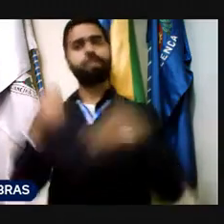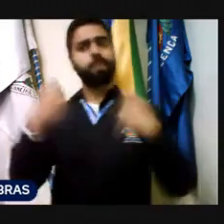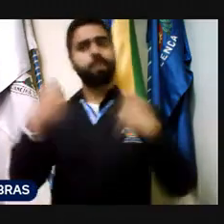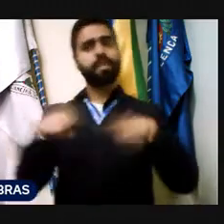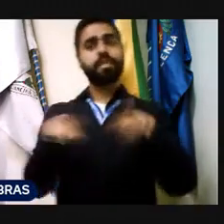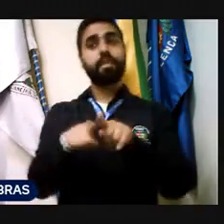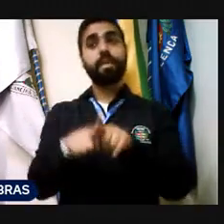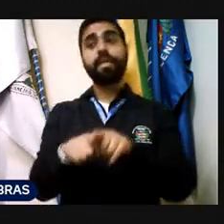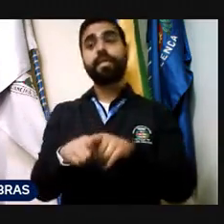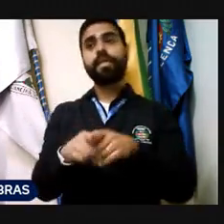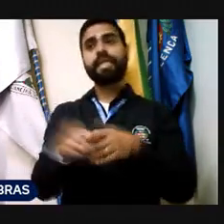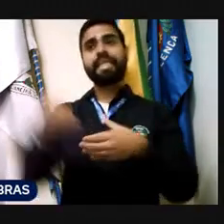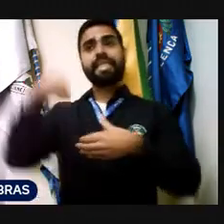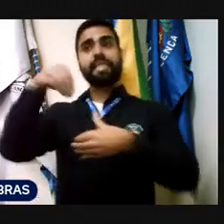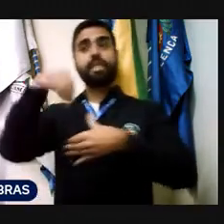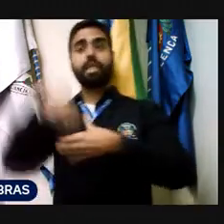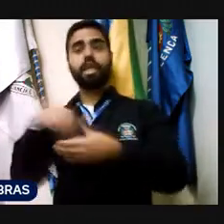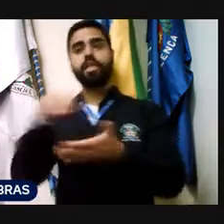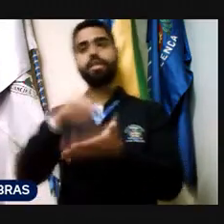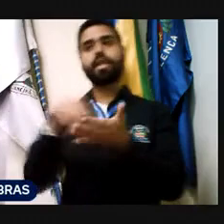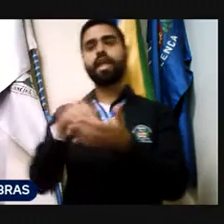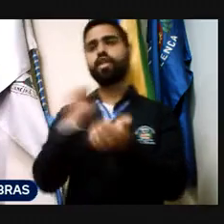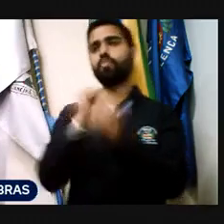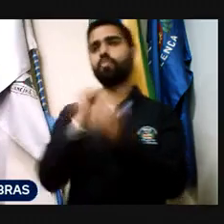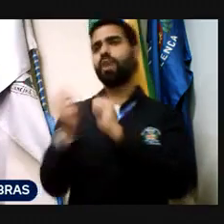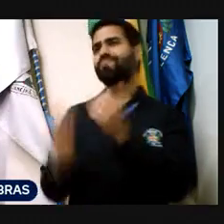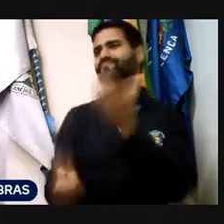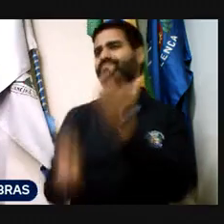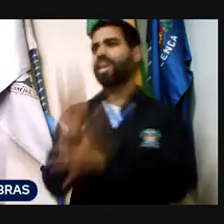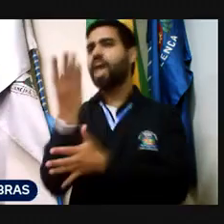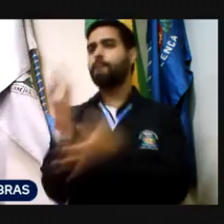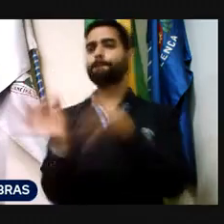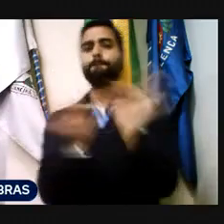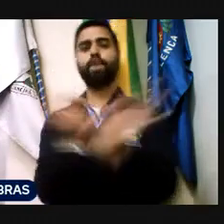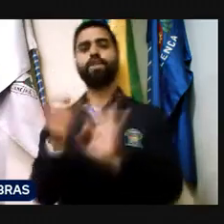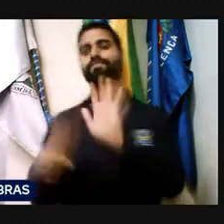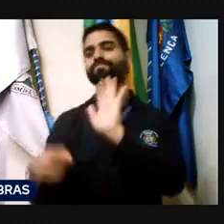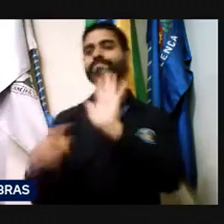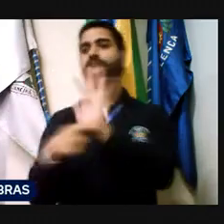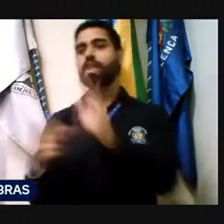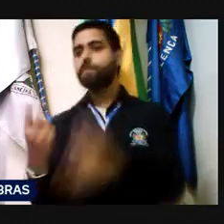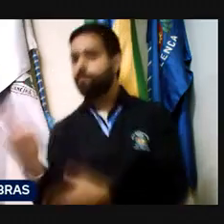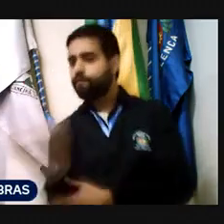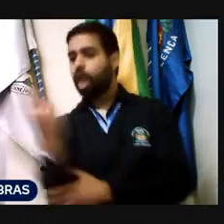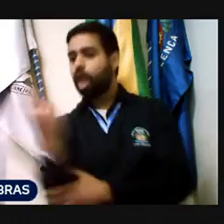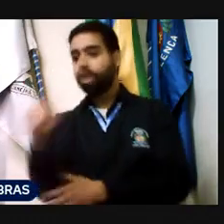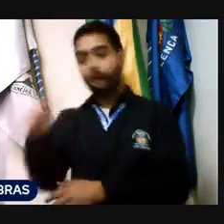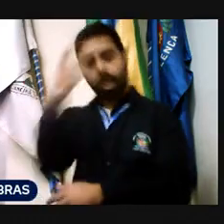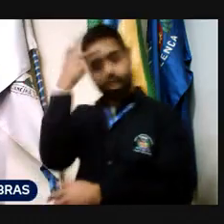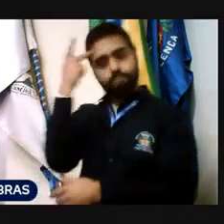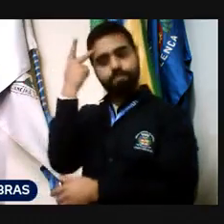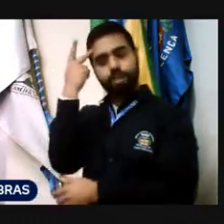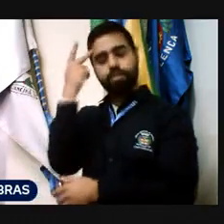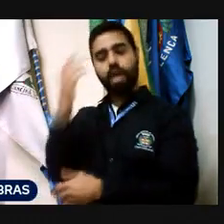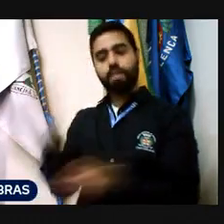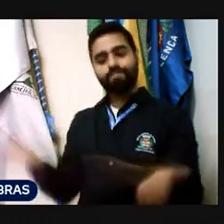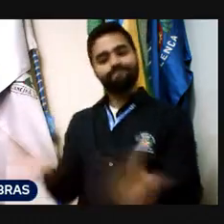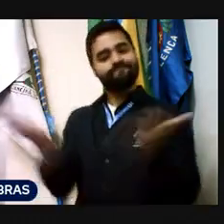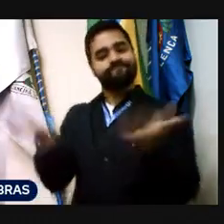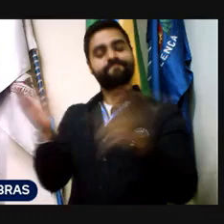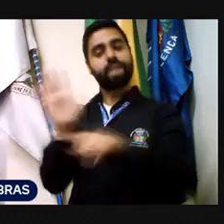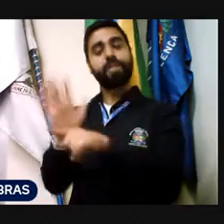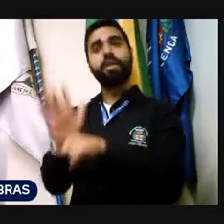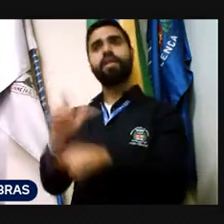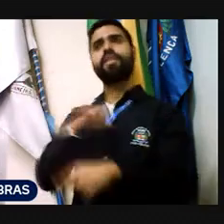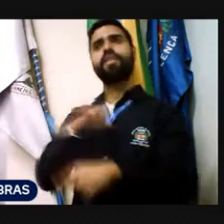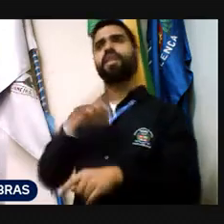da pasta da Secretaria de Esporte, criar projetos, né, para que valorizem os nossos esportistas de Valença. A gente vê que